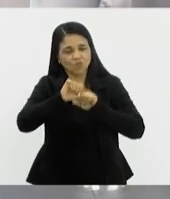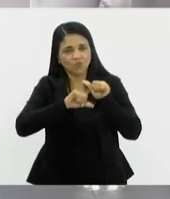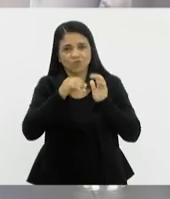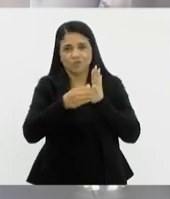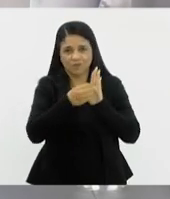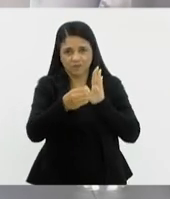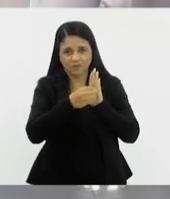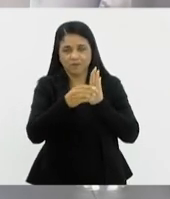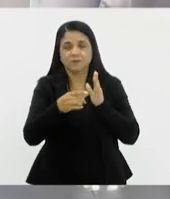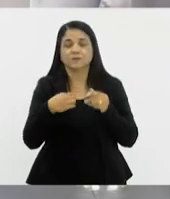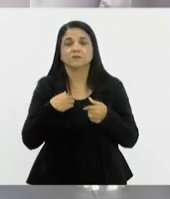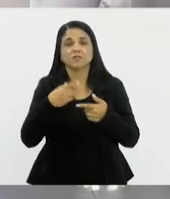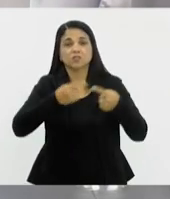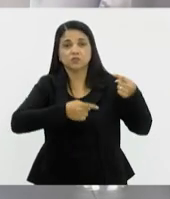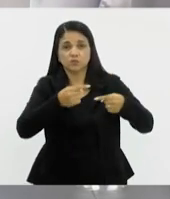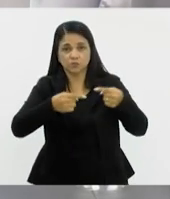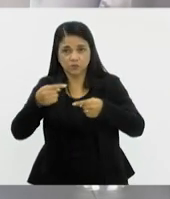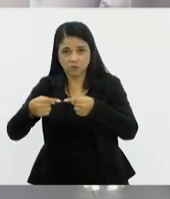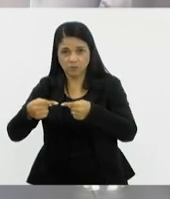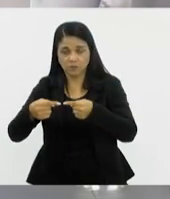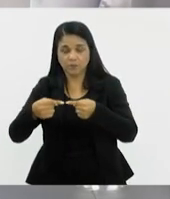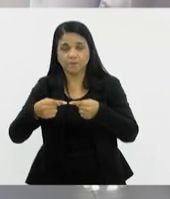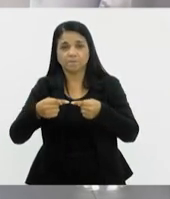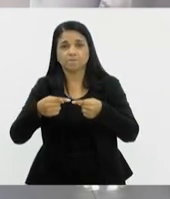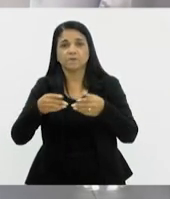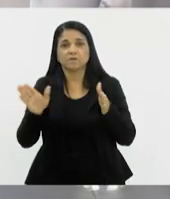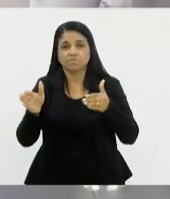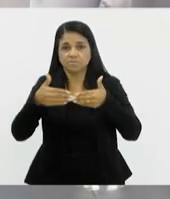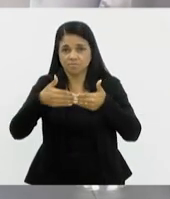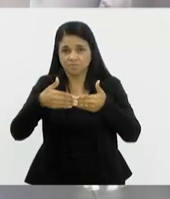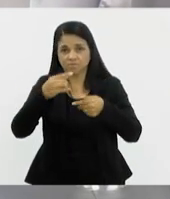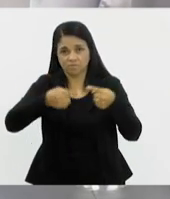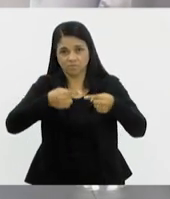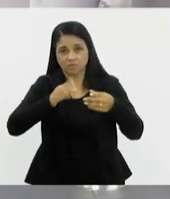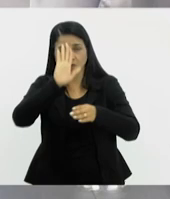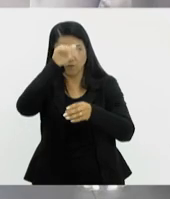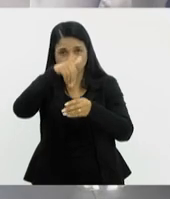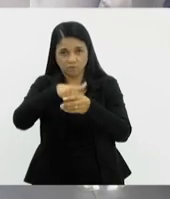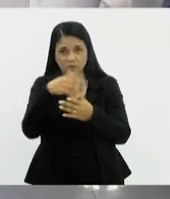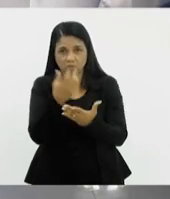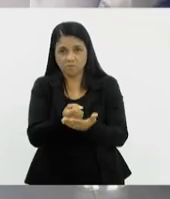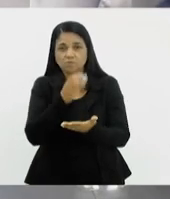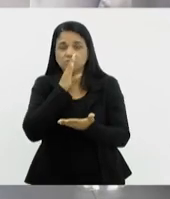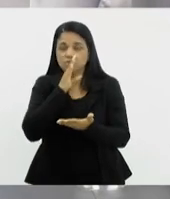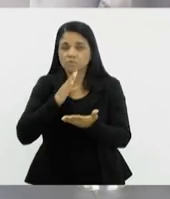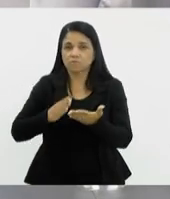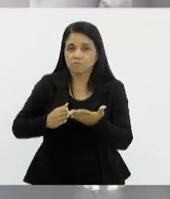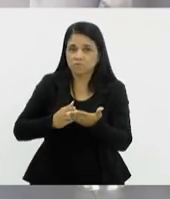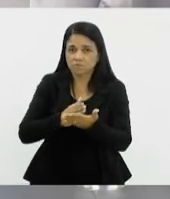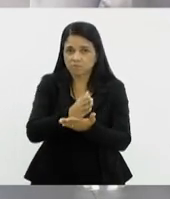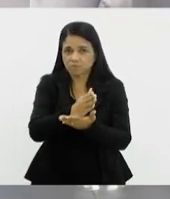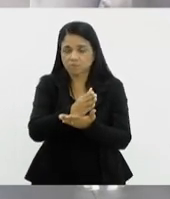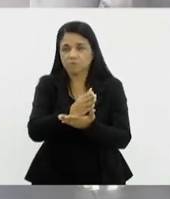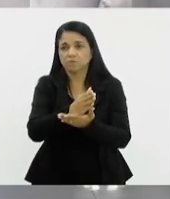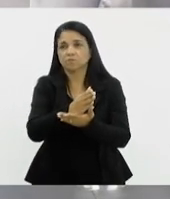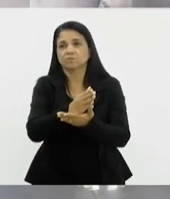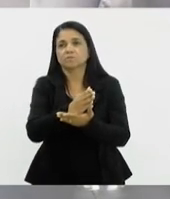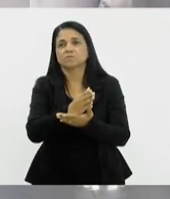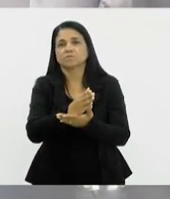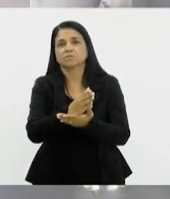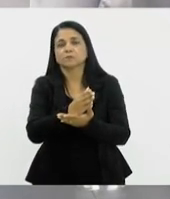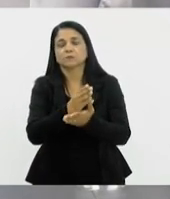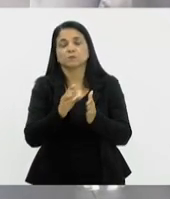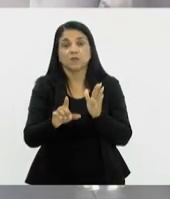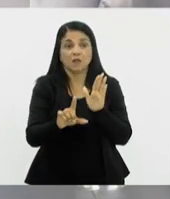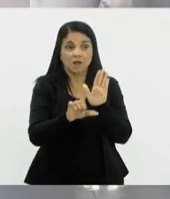discussão. Não havendo quem queira discutir, encerrada a discussão, em votação, os senhores que aprovam o parecer retificado, não pela